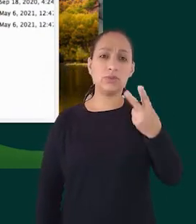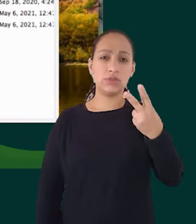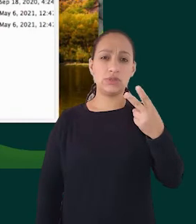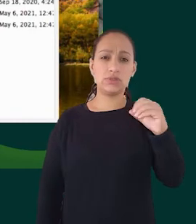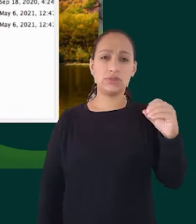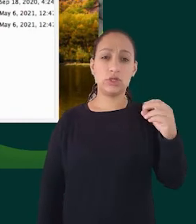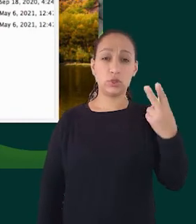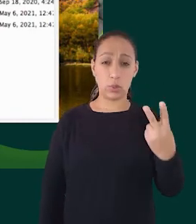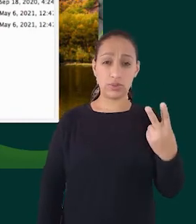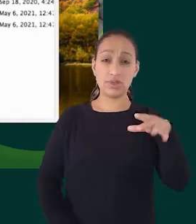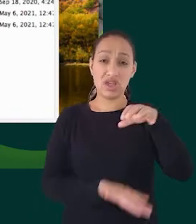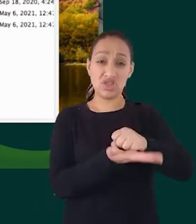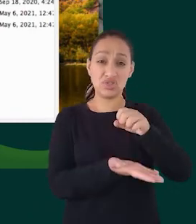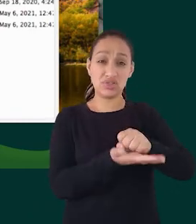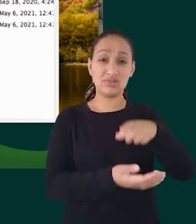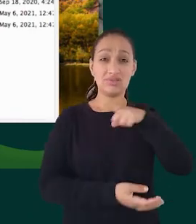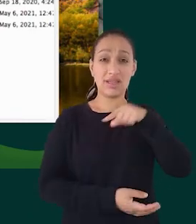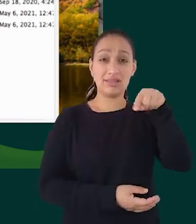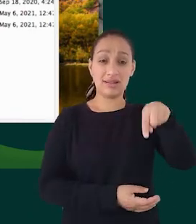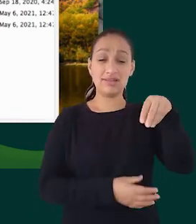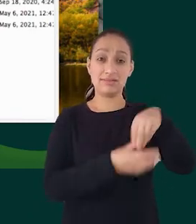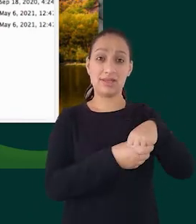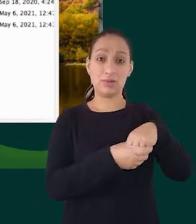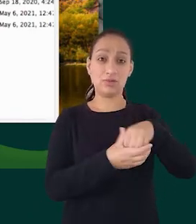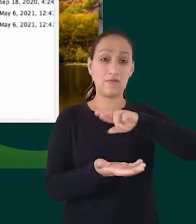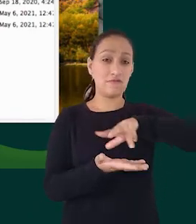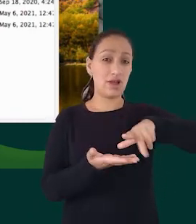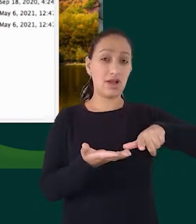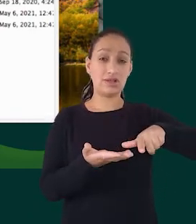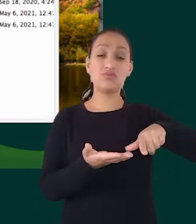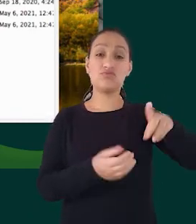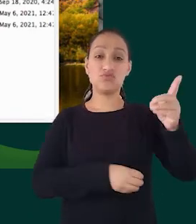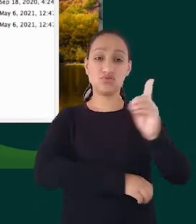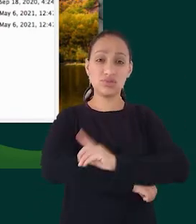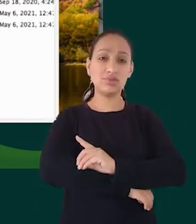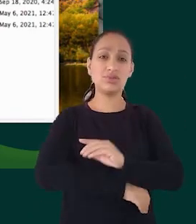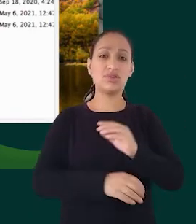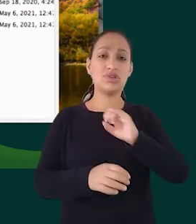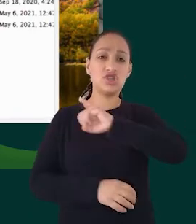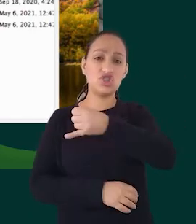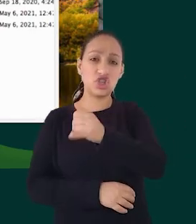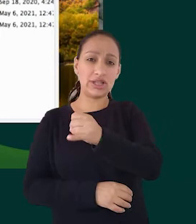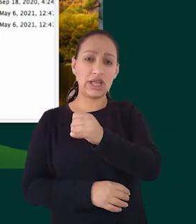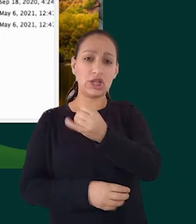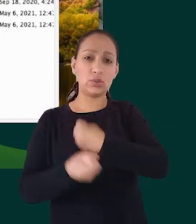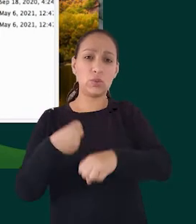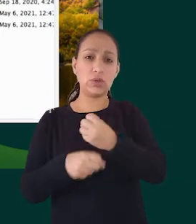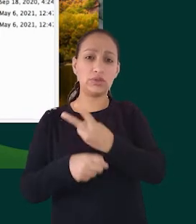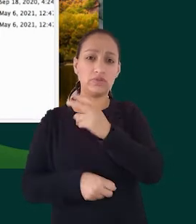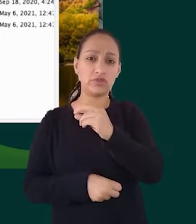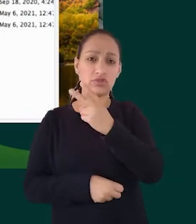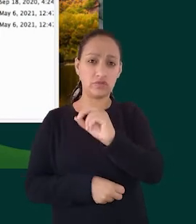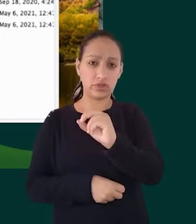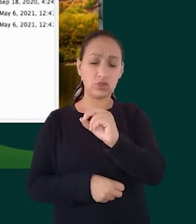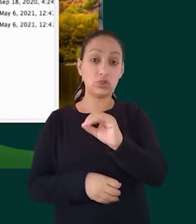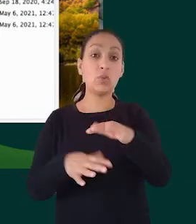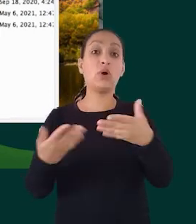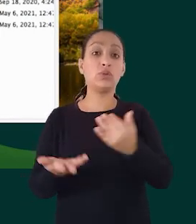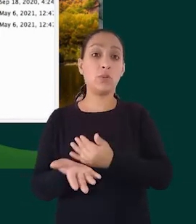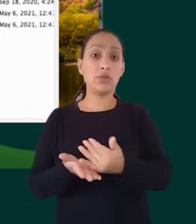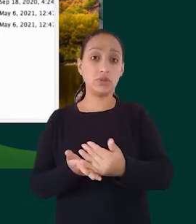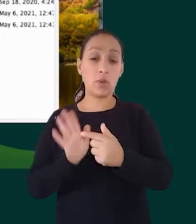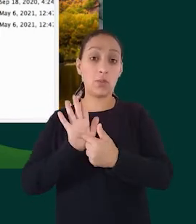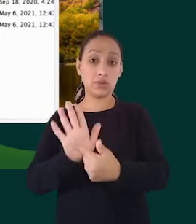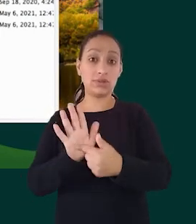86.202 registros que tem aqui dentro, tá? De vários dias, desde janeiro de 2020, quando começou a aparecer em alguns países a